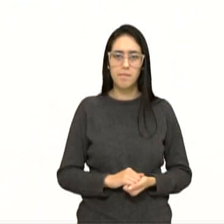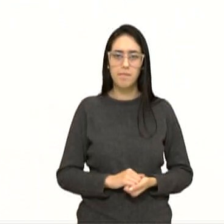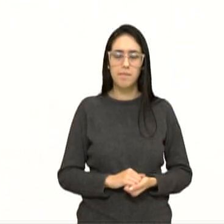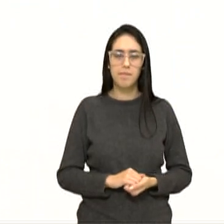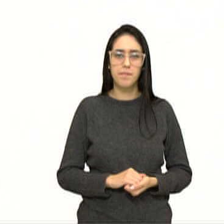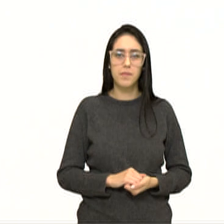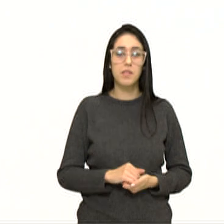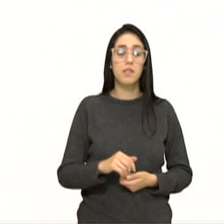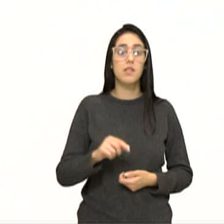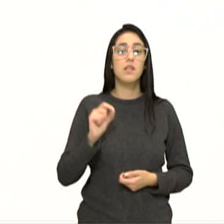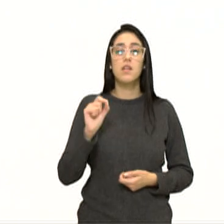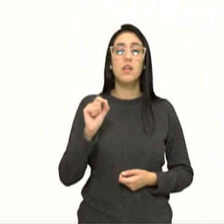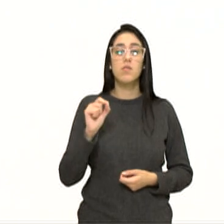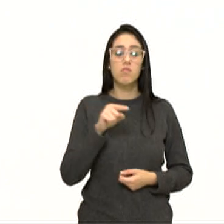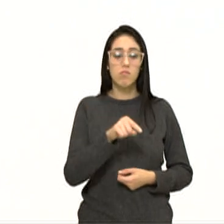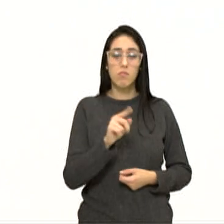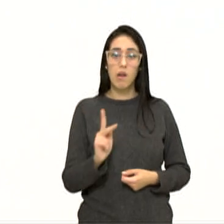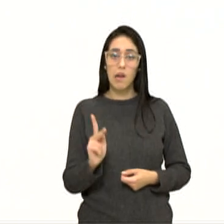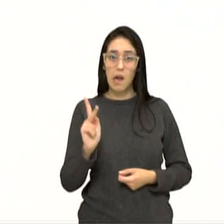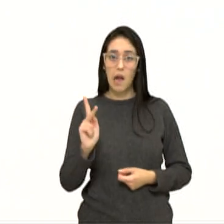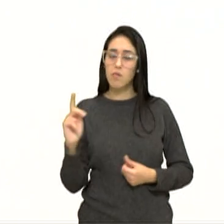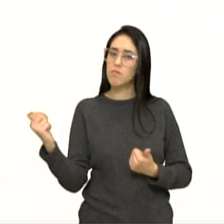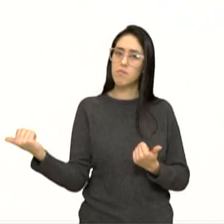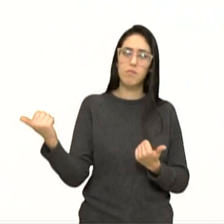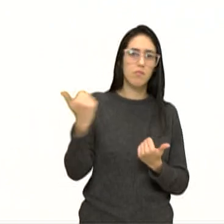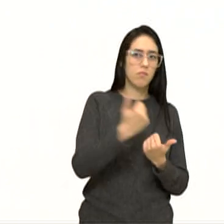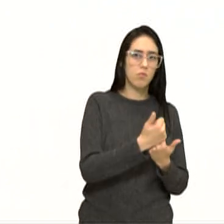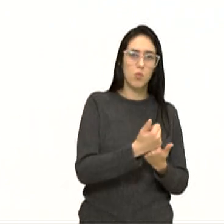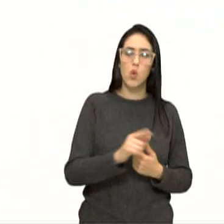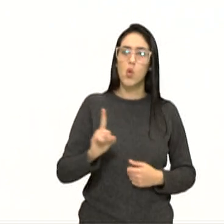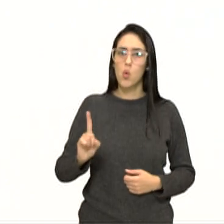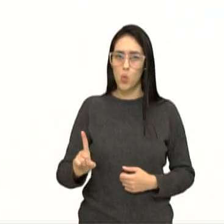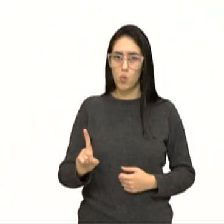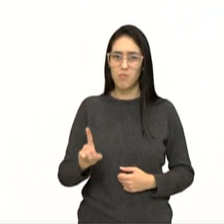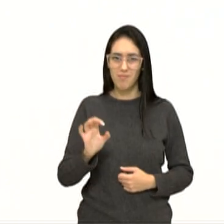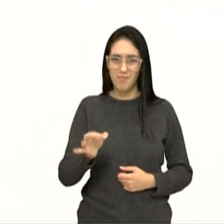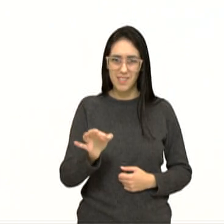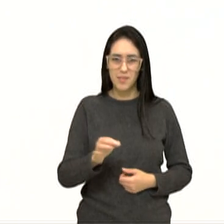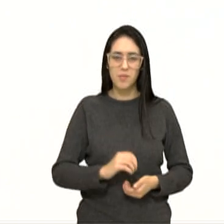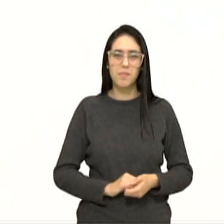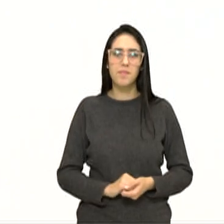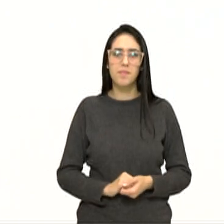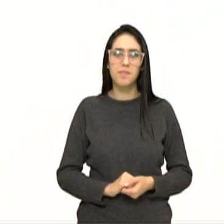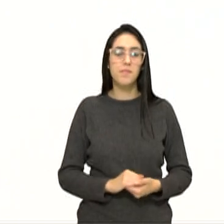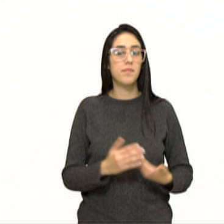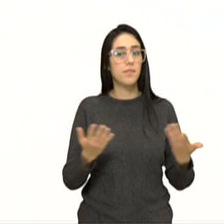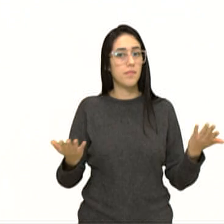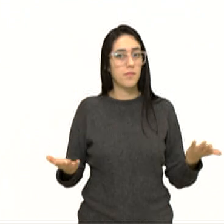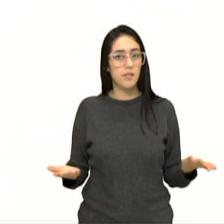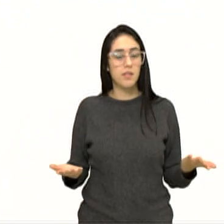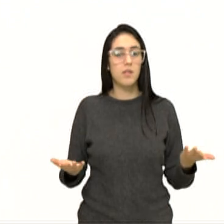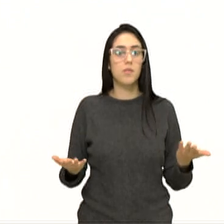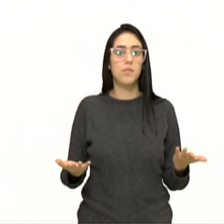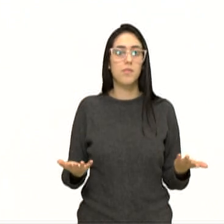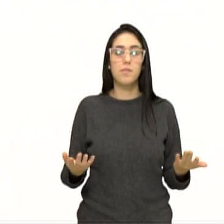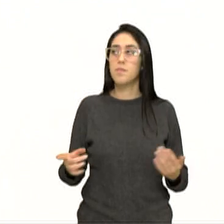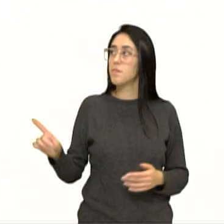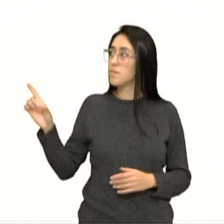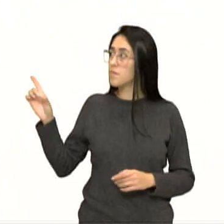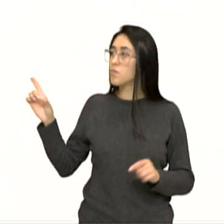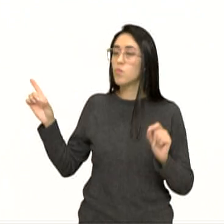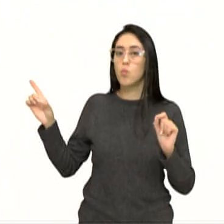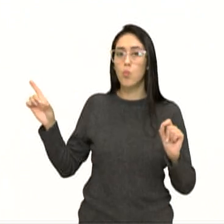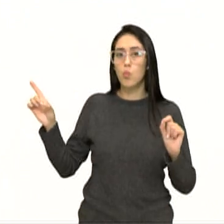eu tenho K, eu vou substituir por 1, certo? Então, nesse caso,